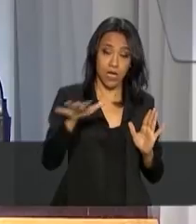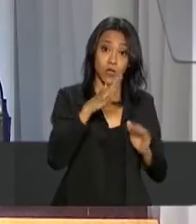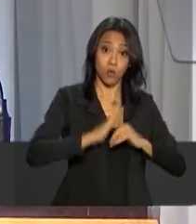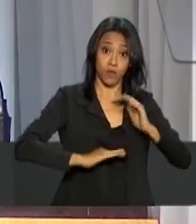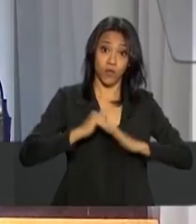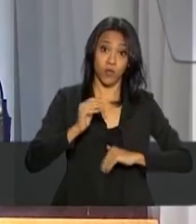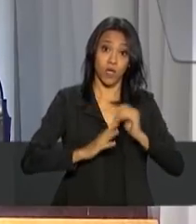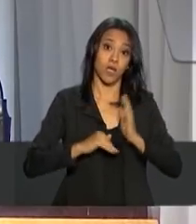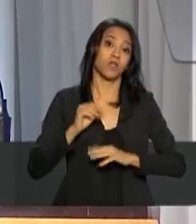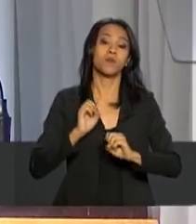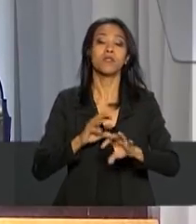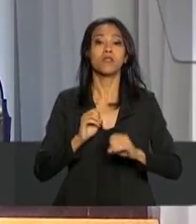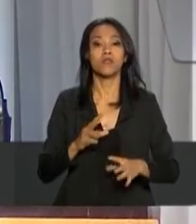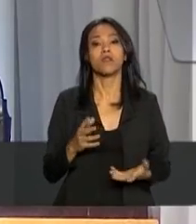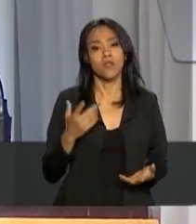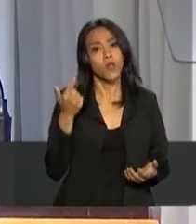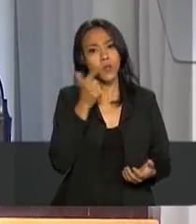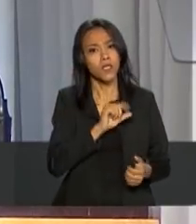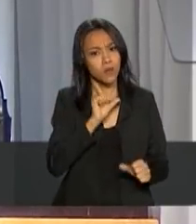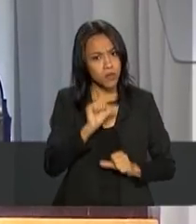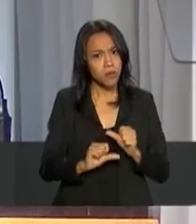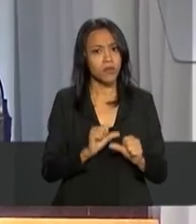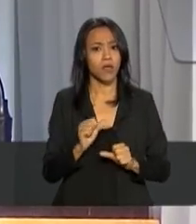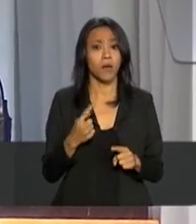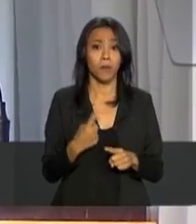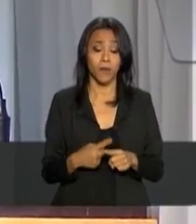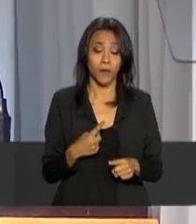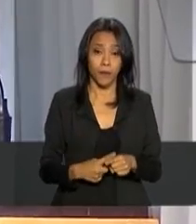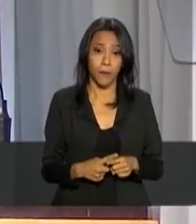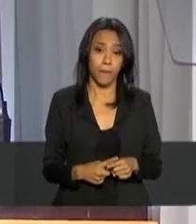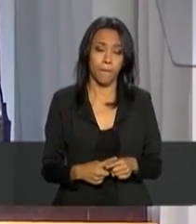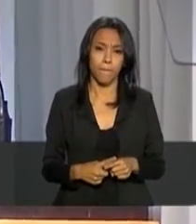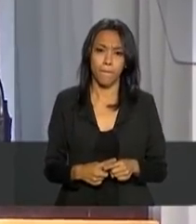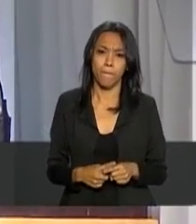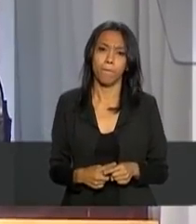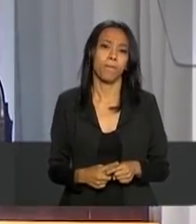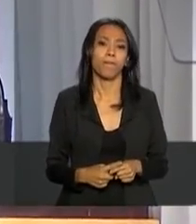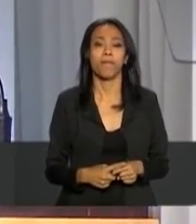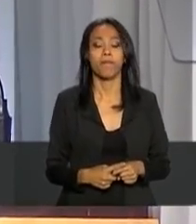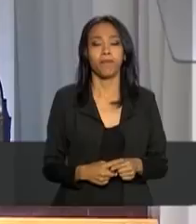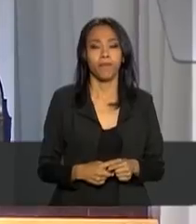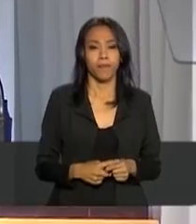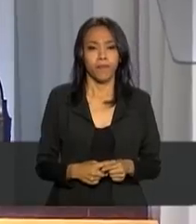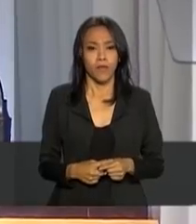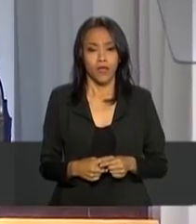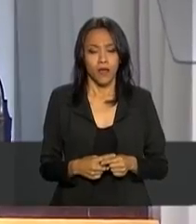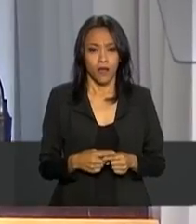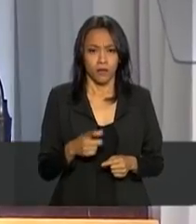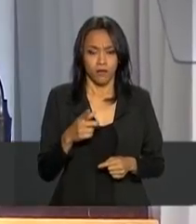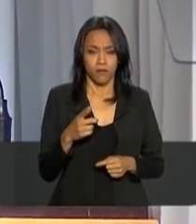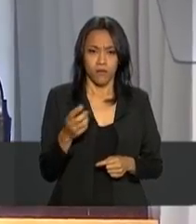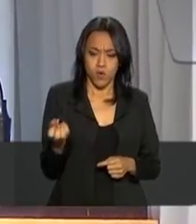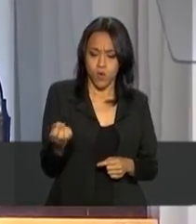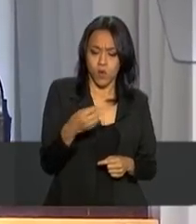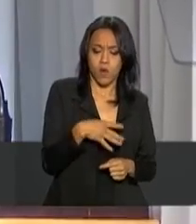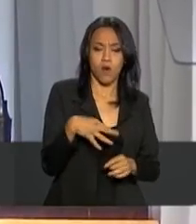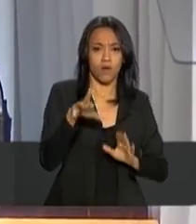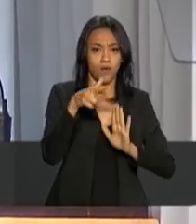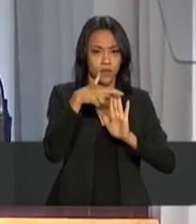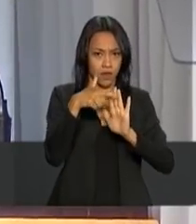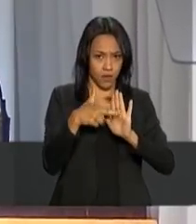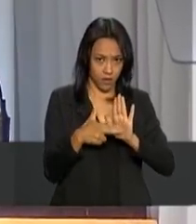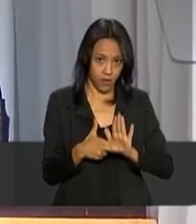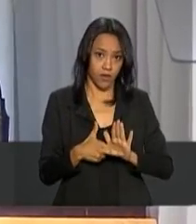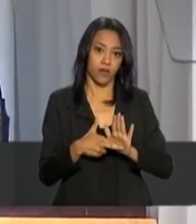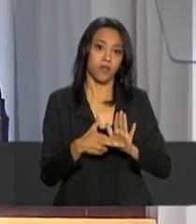é? Fizemos essa reforma, também sem muito trauma, porque isso passou. Passou, está aí a reforma do ensino médio, com novos critérios, porque